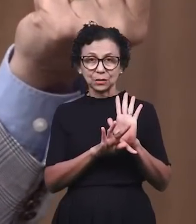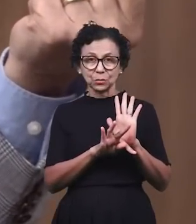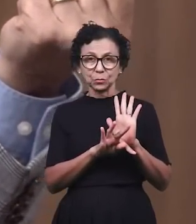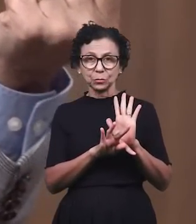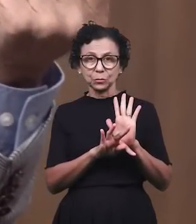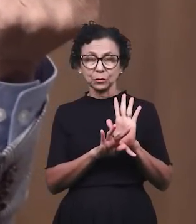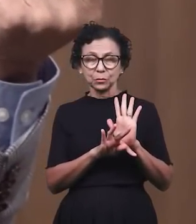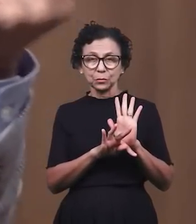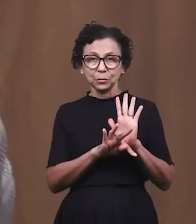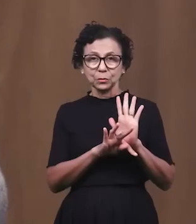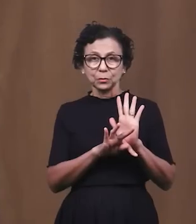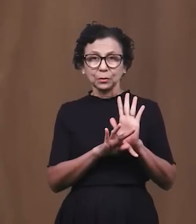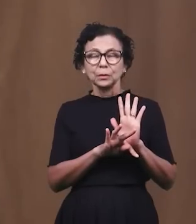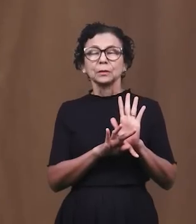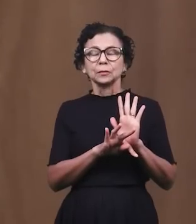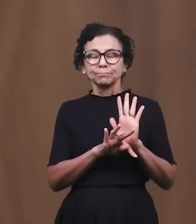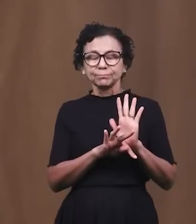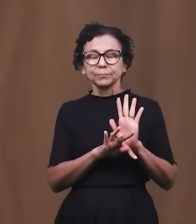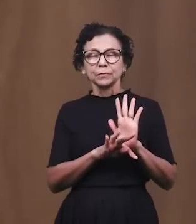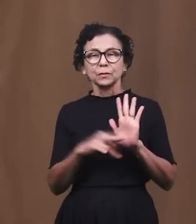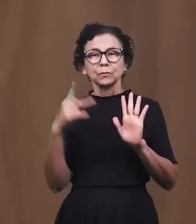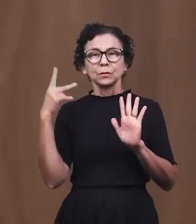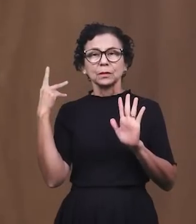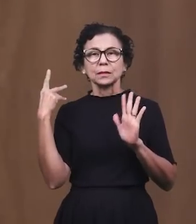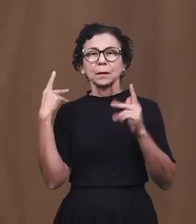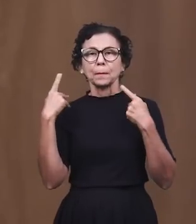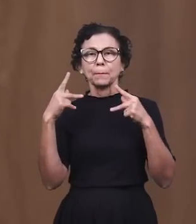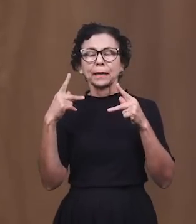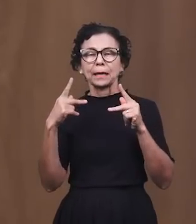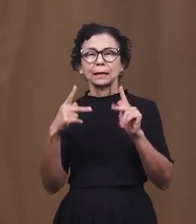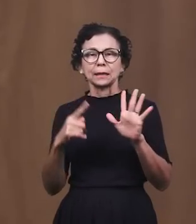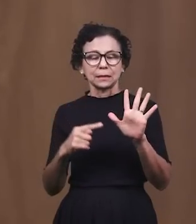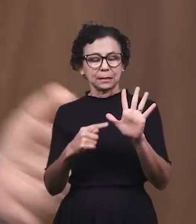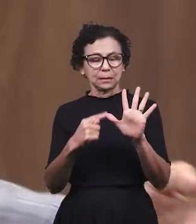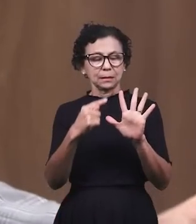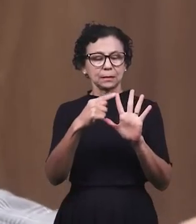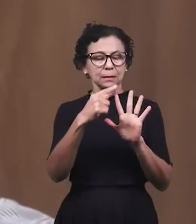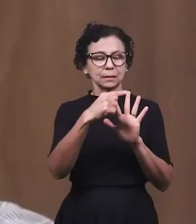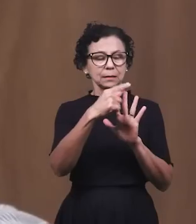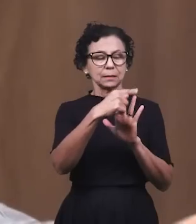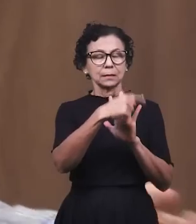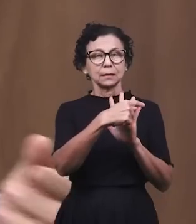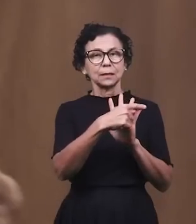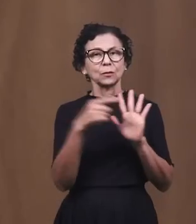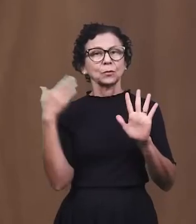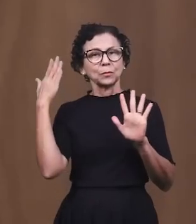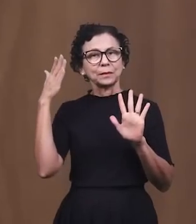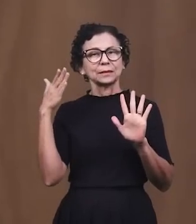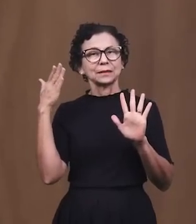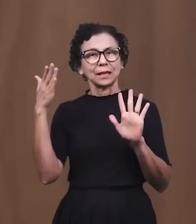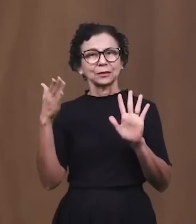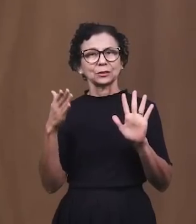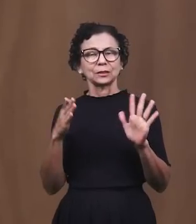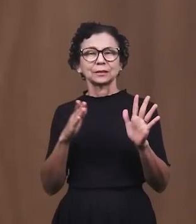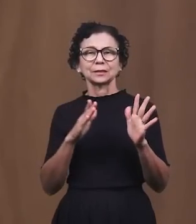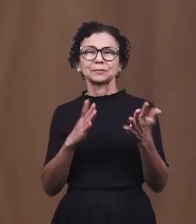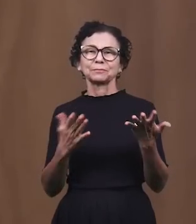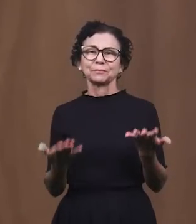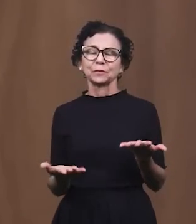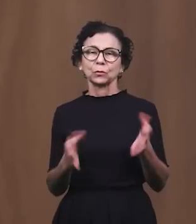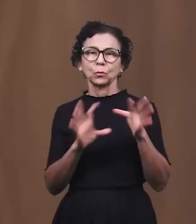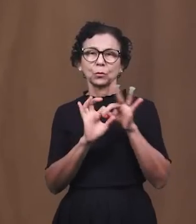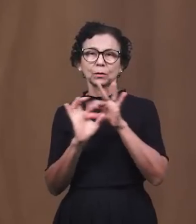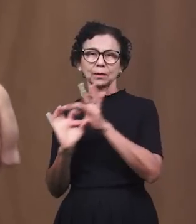5 mensagens, e o senhor começou a mostrar que a palavra revelada é aquela